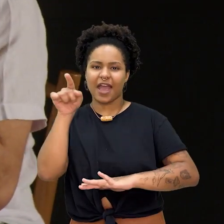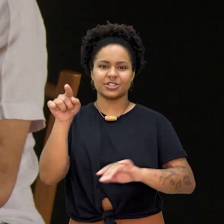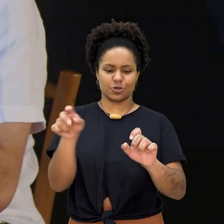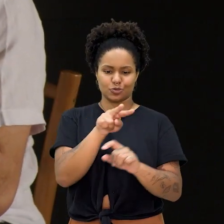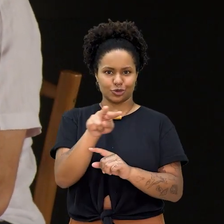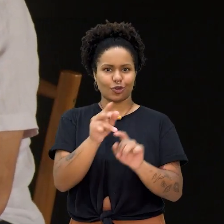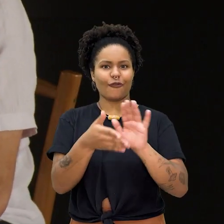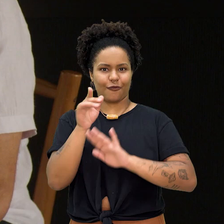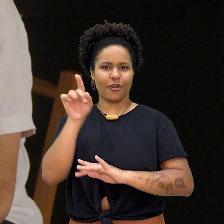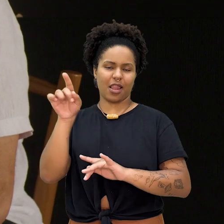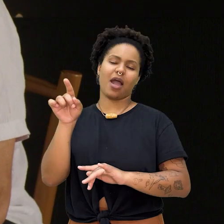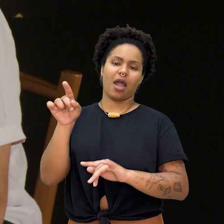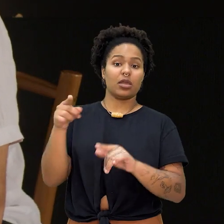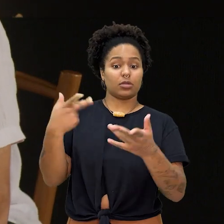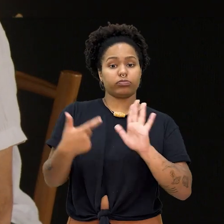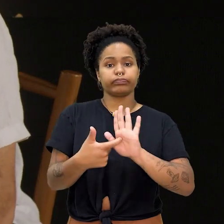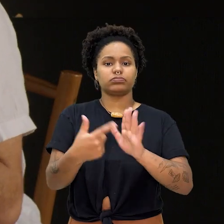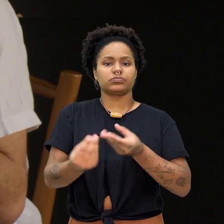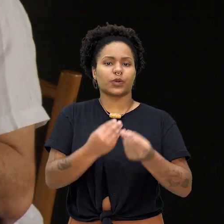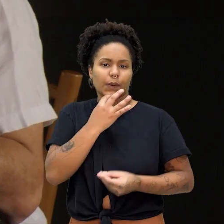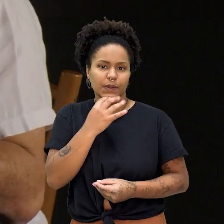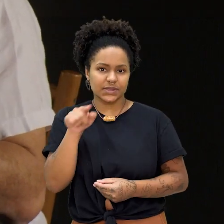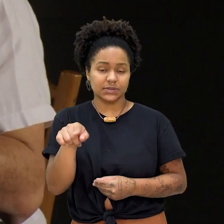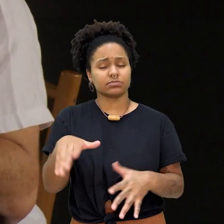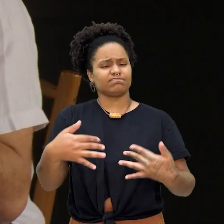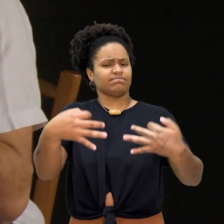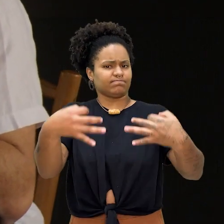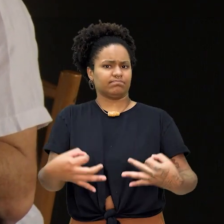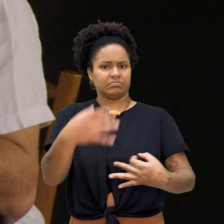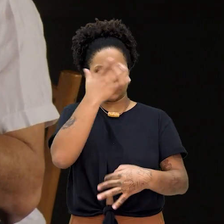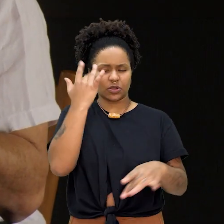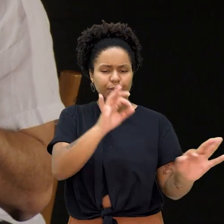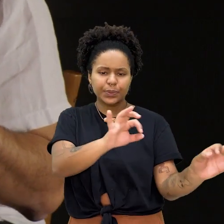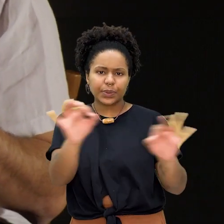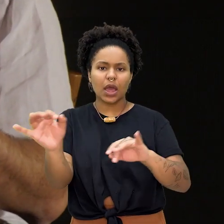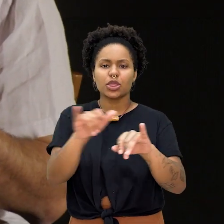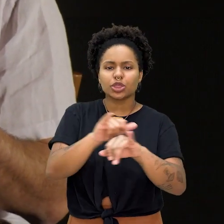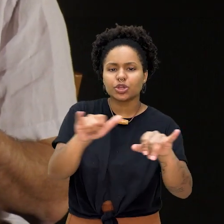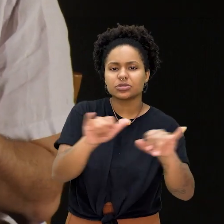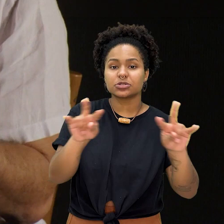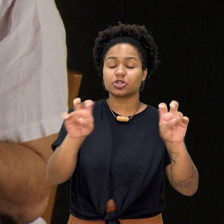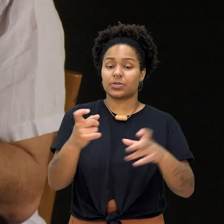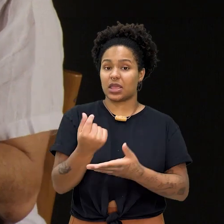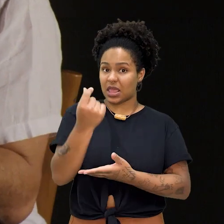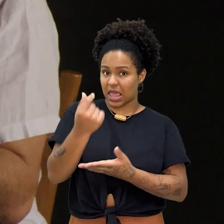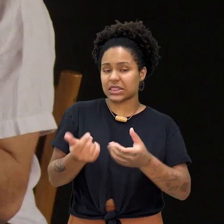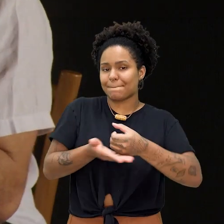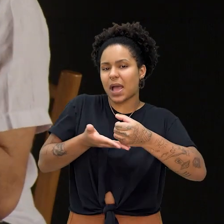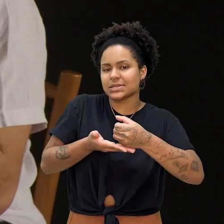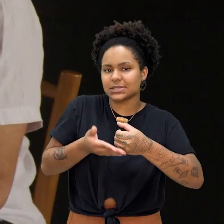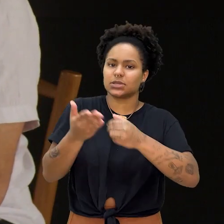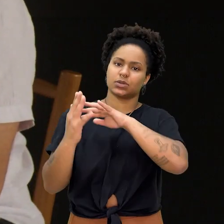experiência da Give Directly. Acho que, sem dúvida, para quem acompanha as notícias sobre renda básica no